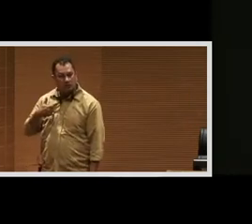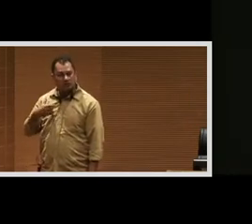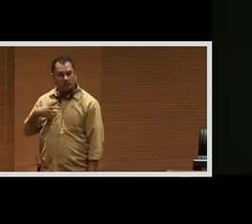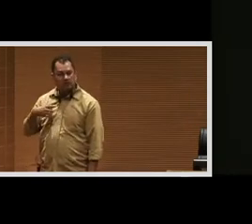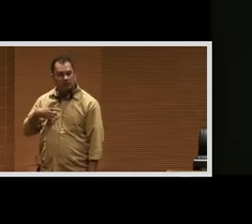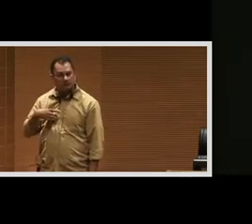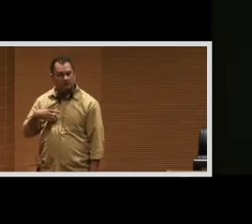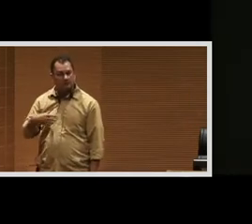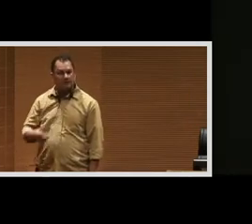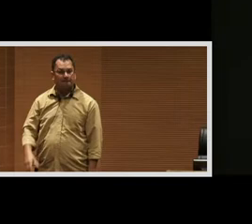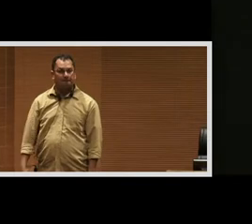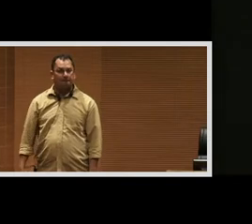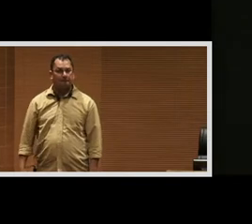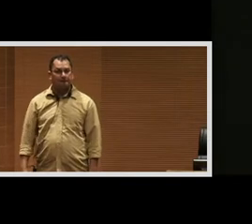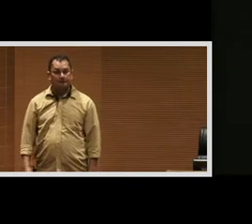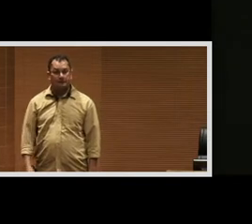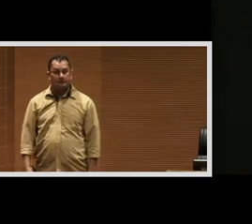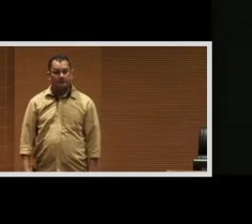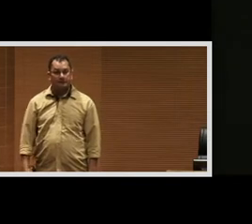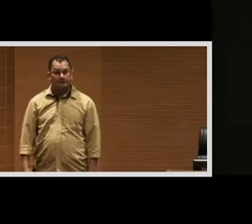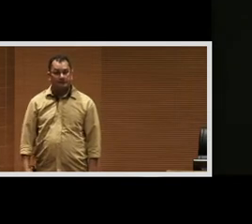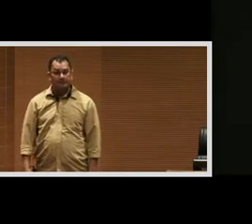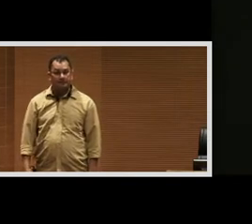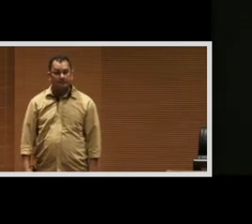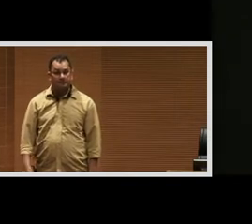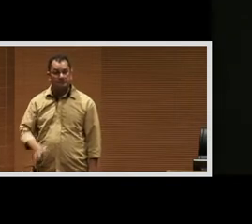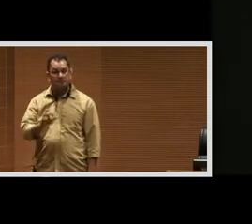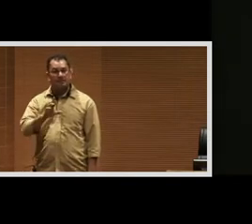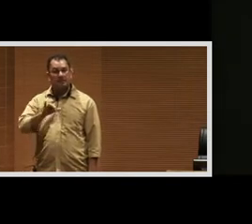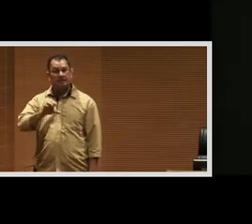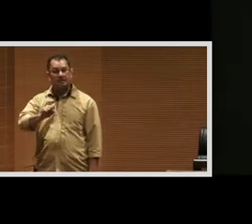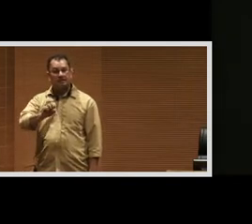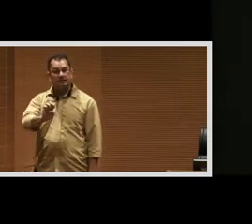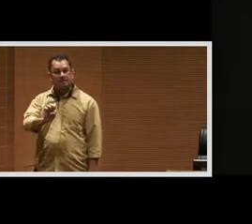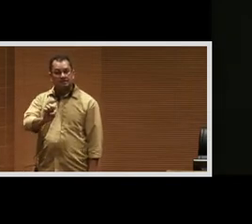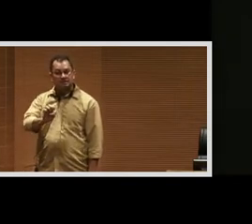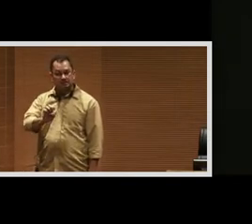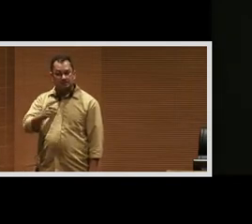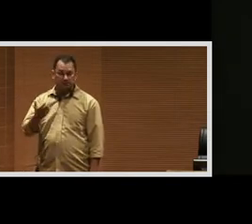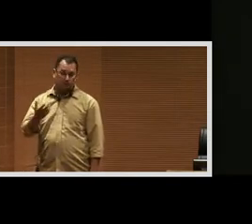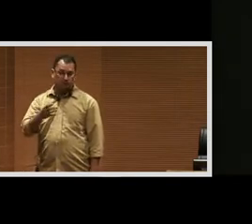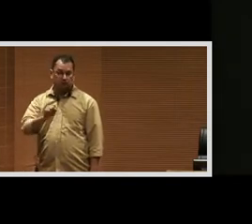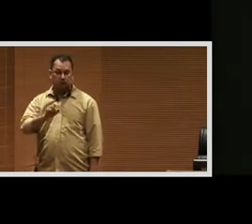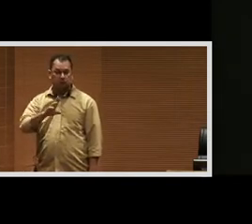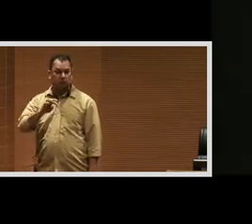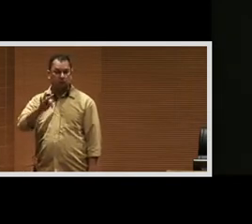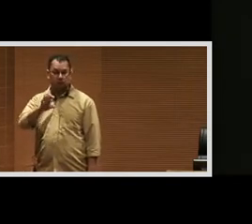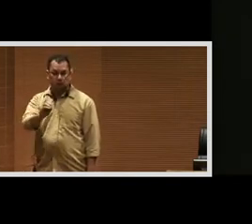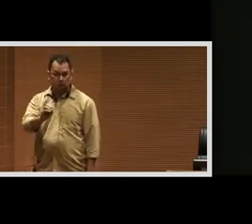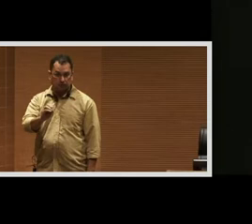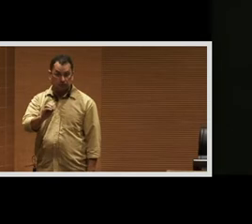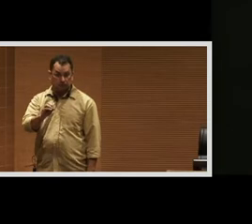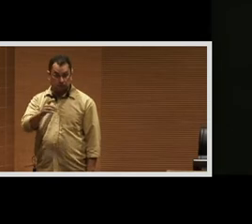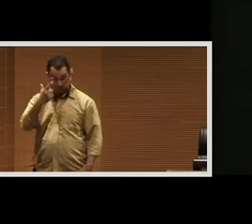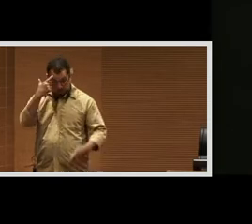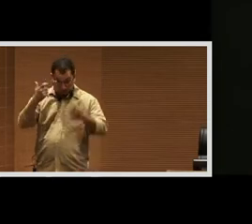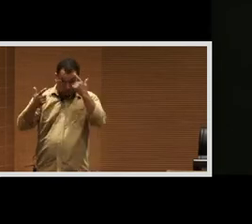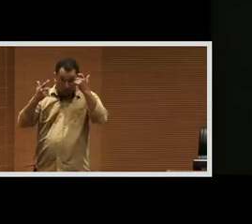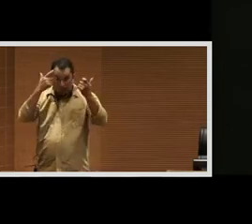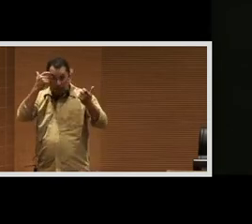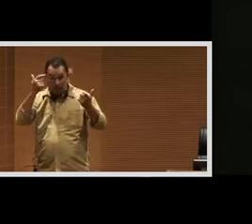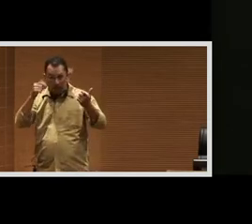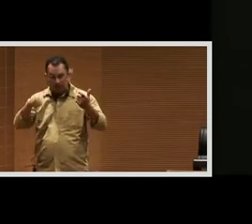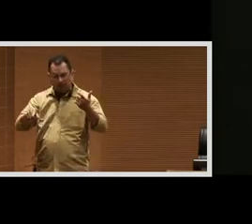uma crise. Chamaram de um surto de agressividade e